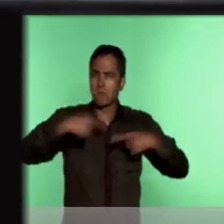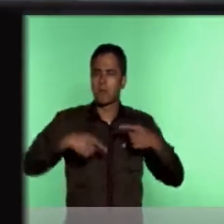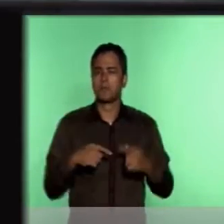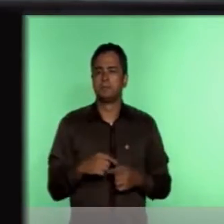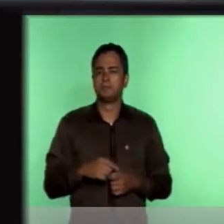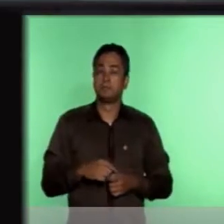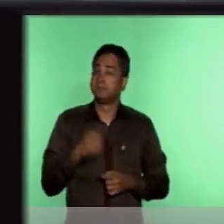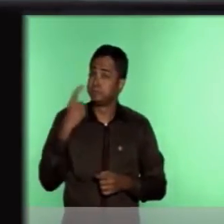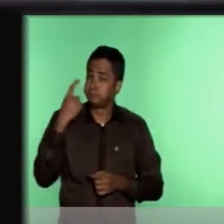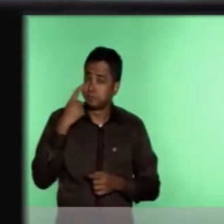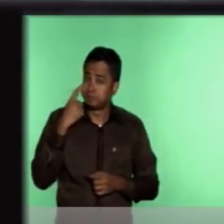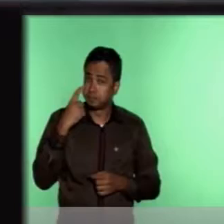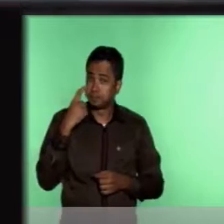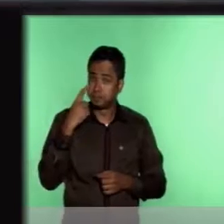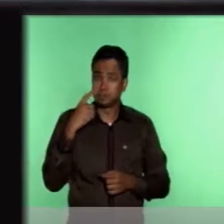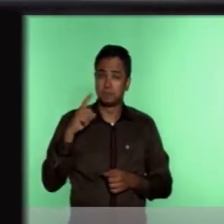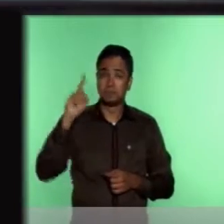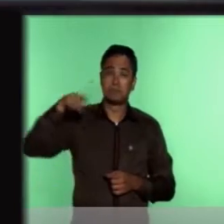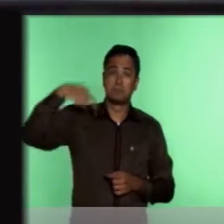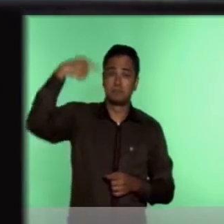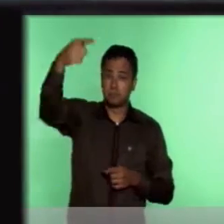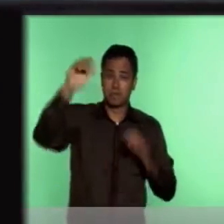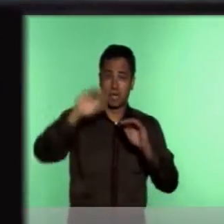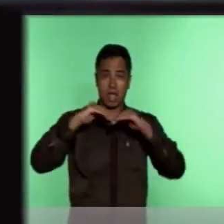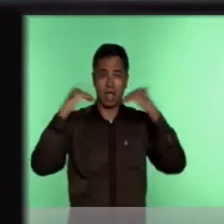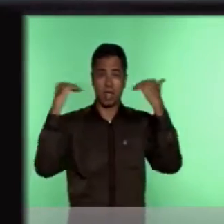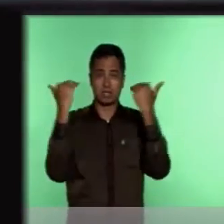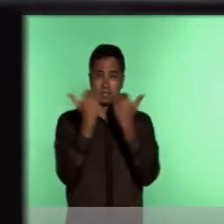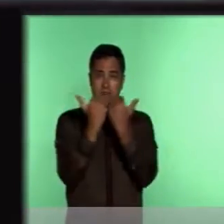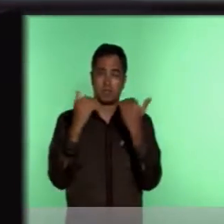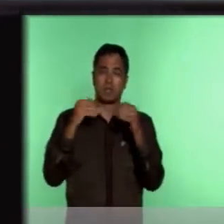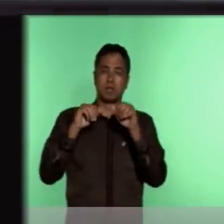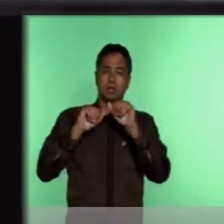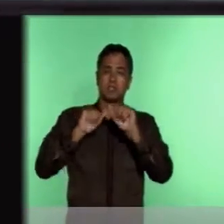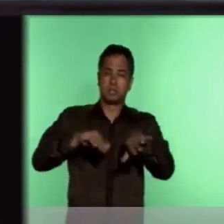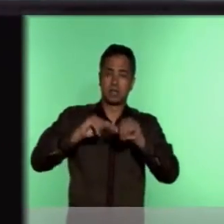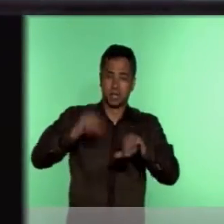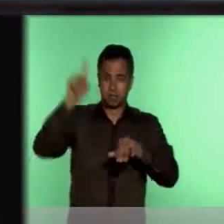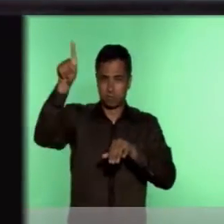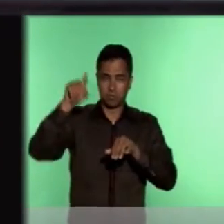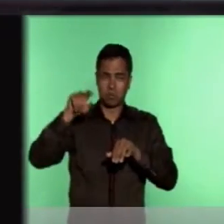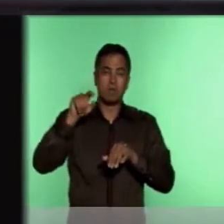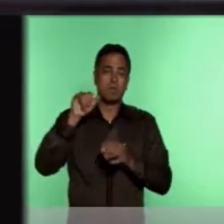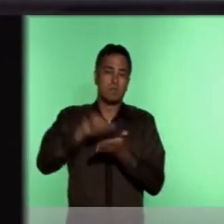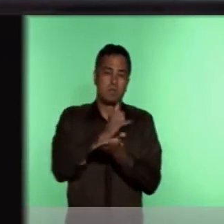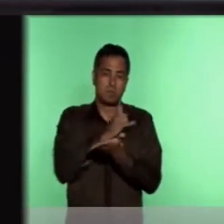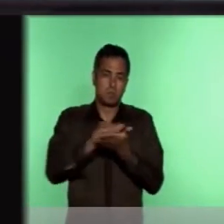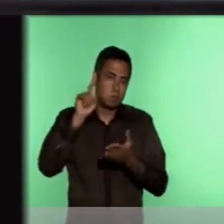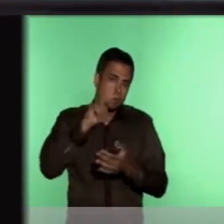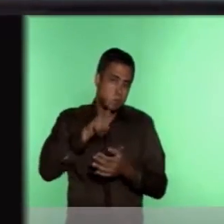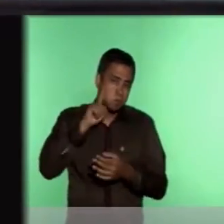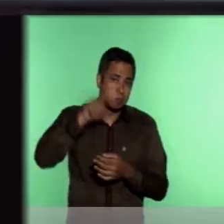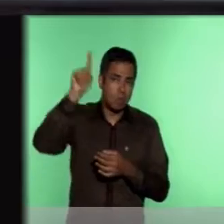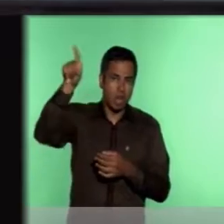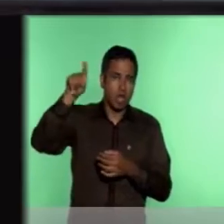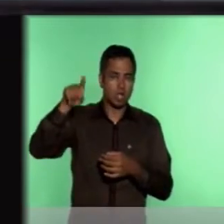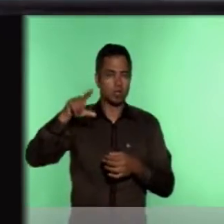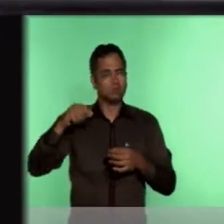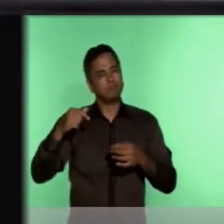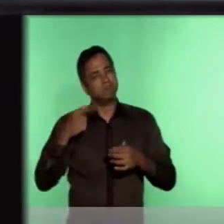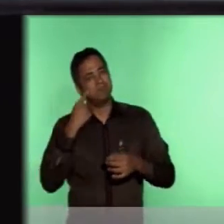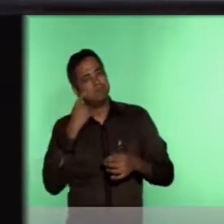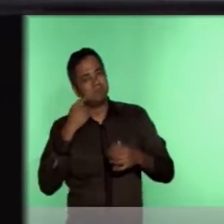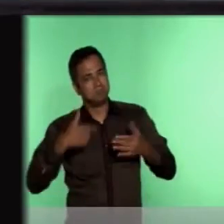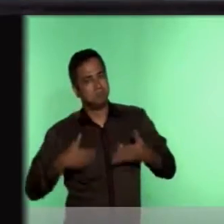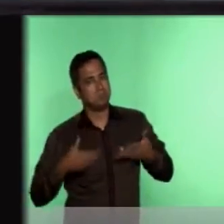ser concluída na Assembleia das Nações Unidas, em setembro, em Nova York. É bem provável que a gente esteja presente lá,